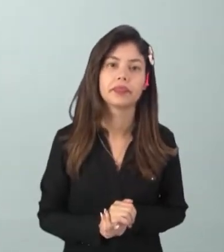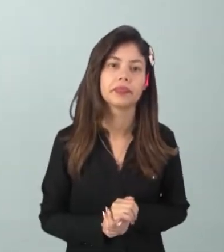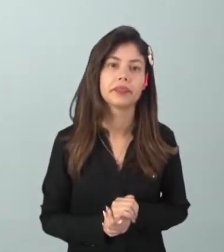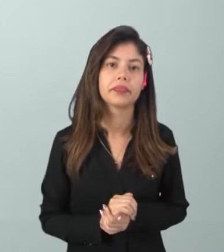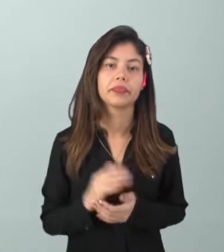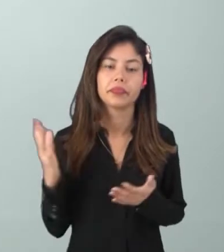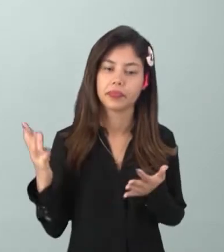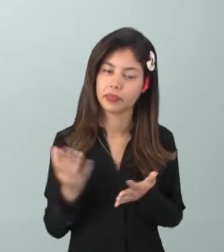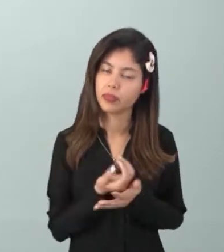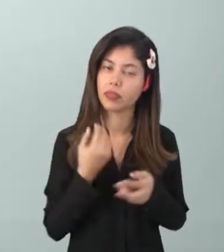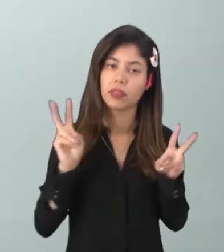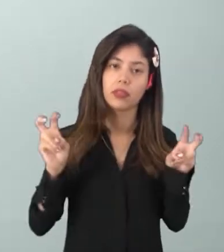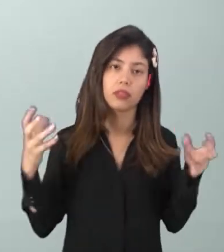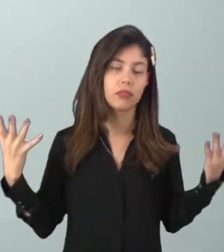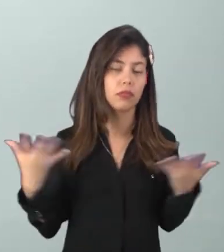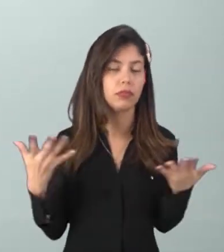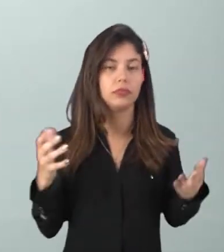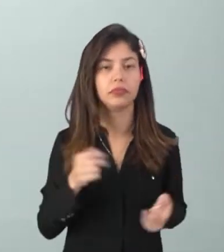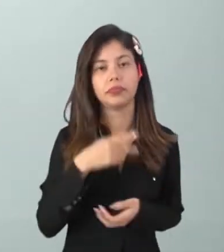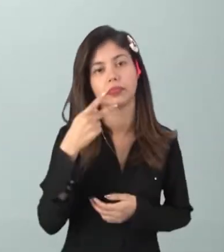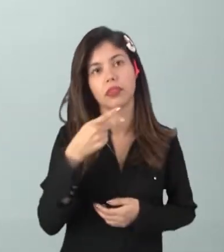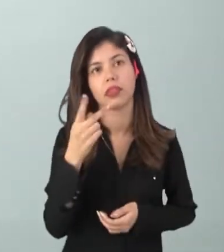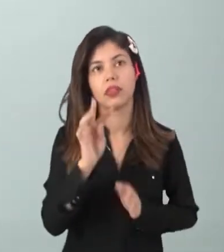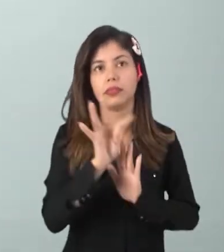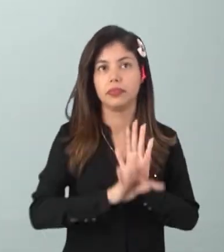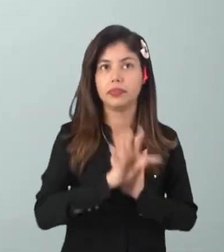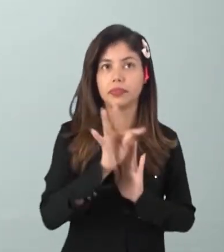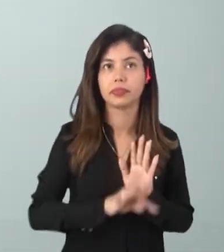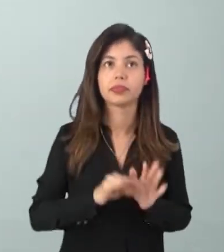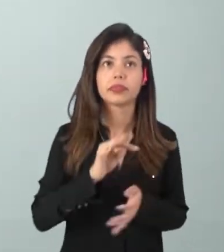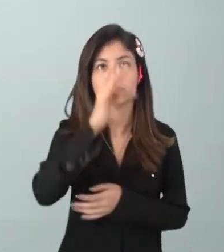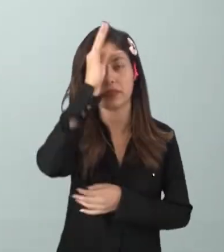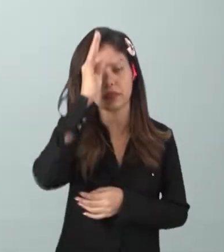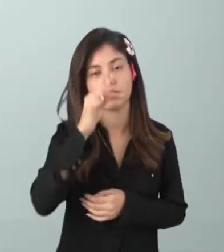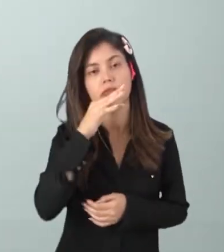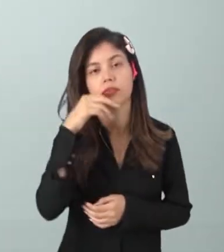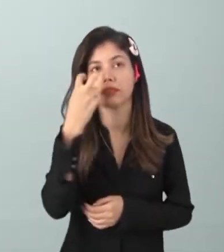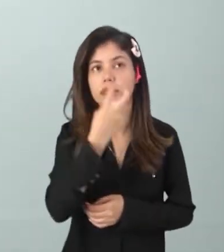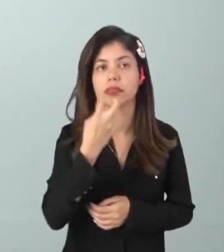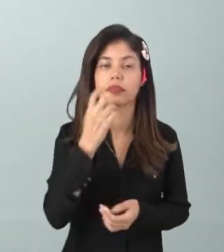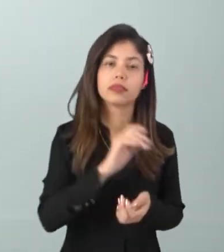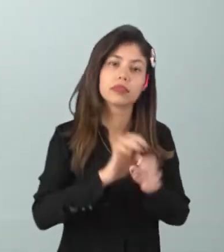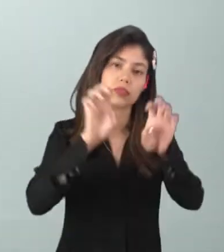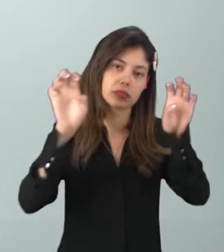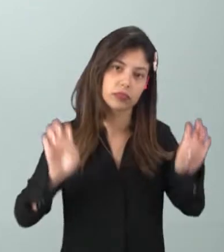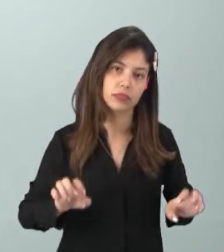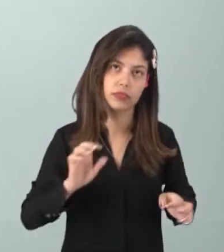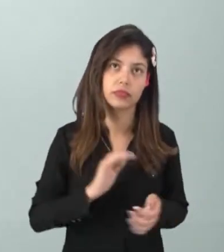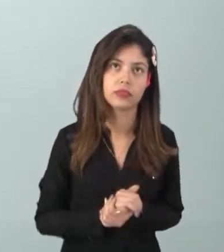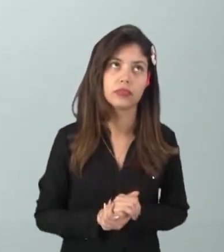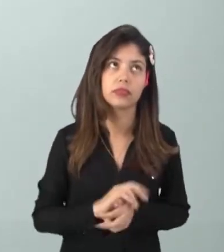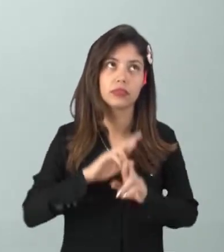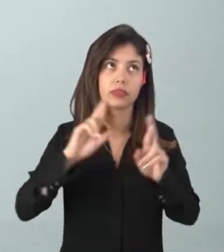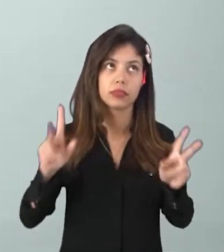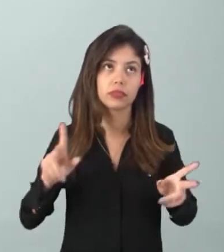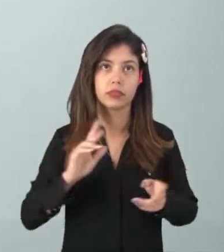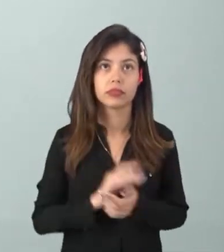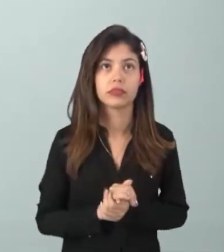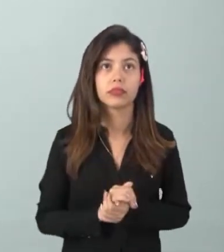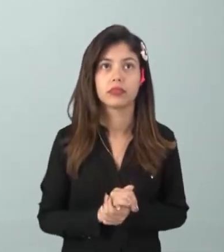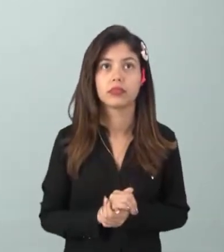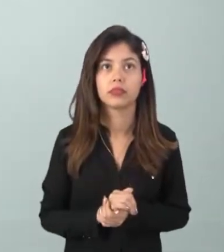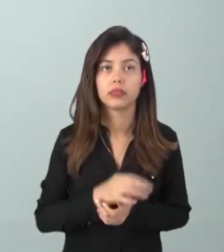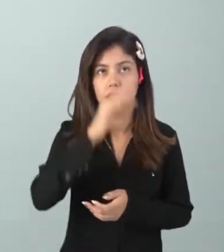estar abordando essa temática que fala sobre textos e tradições orais e estruturantes de diferentes